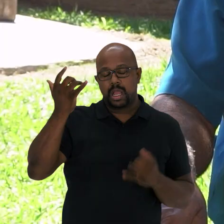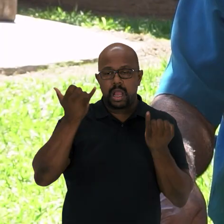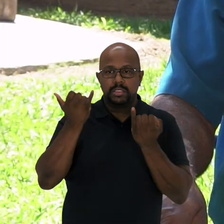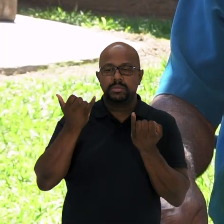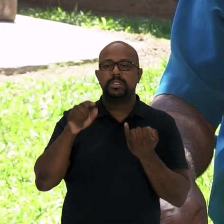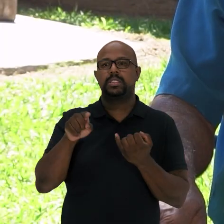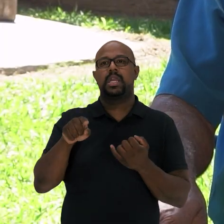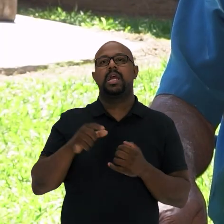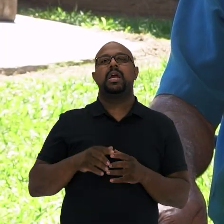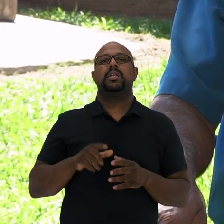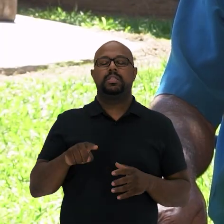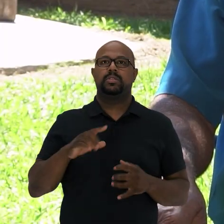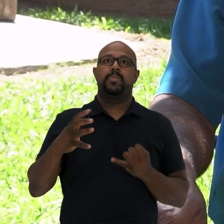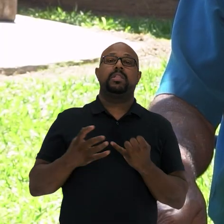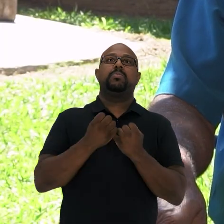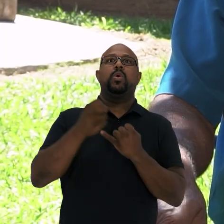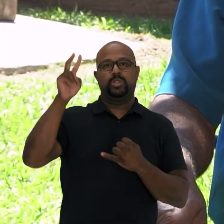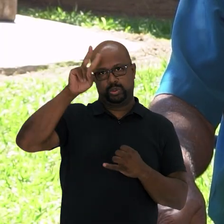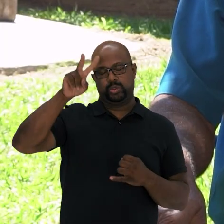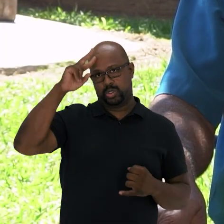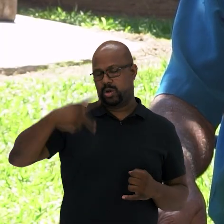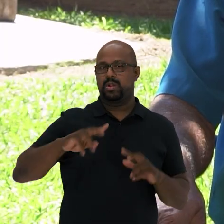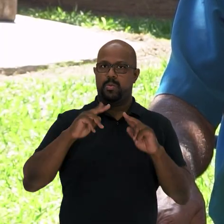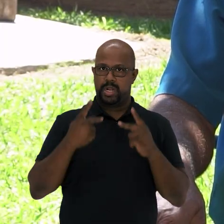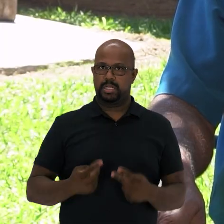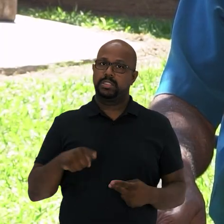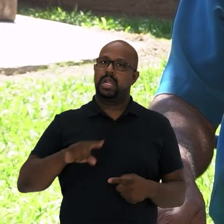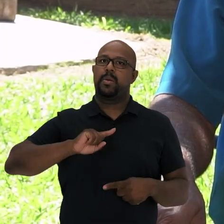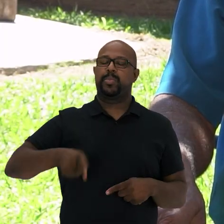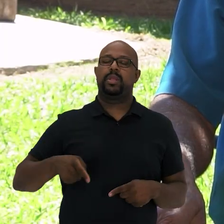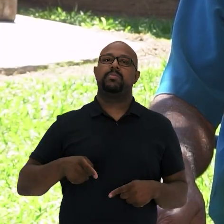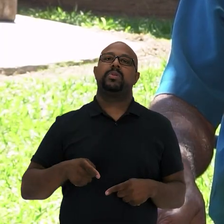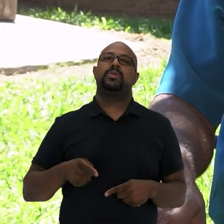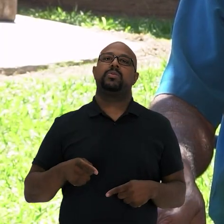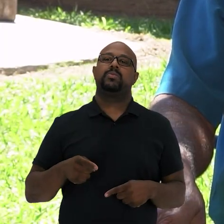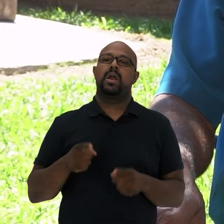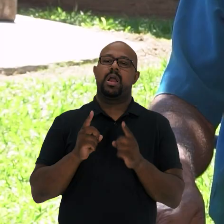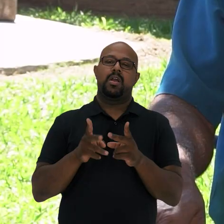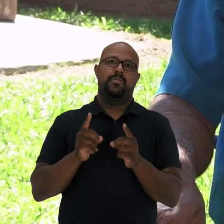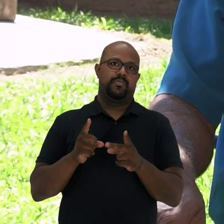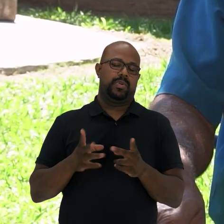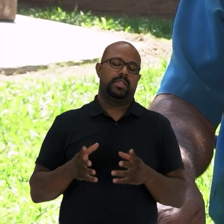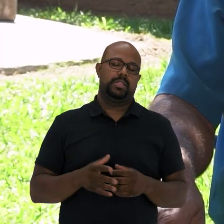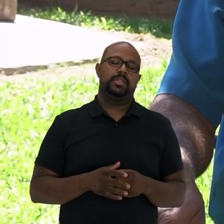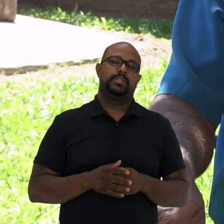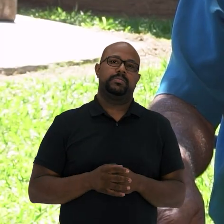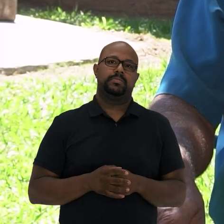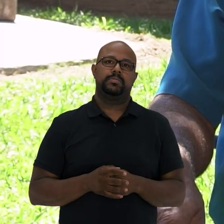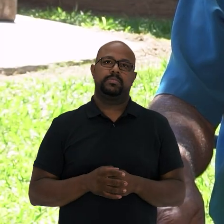né? Que isso é um patrimônio histórico da humanidade, né? E que era proibida a comercialização,